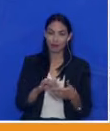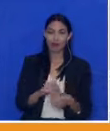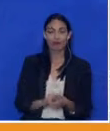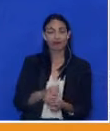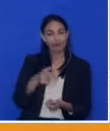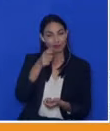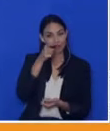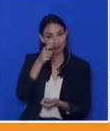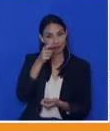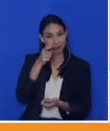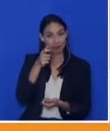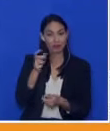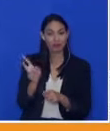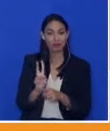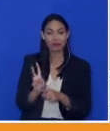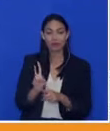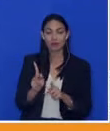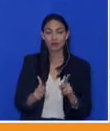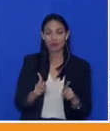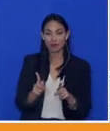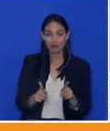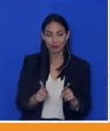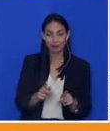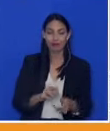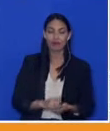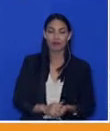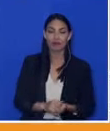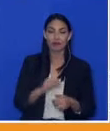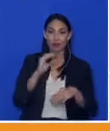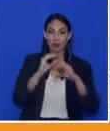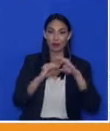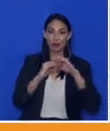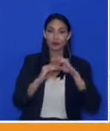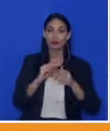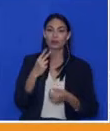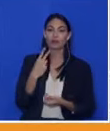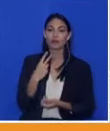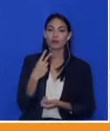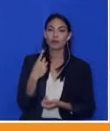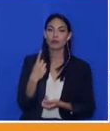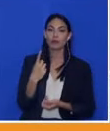com as nossas auditoras populares. Lembrando que este é o concurso número